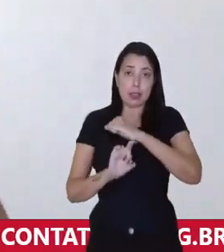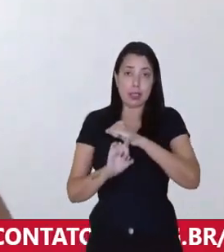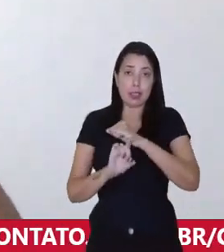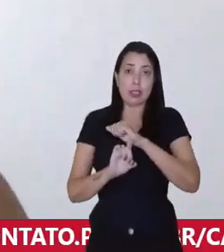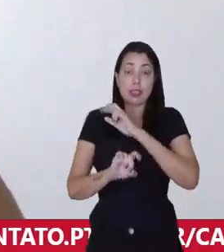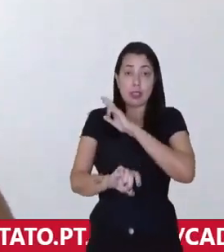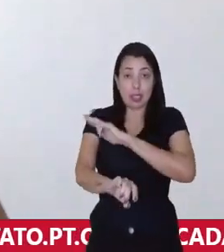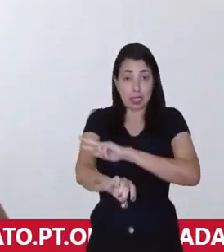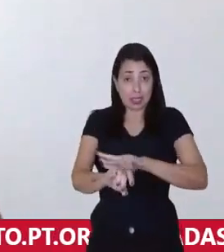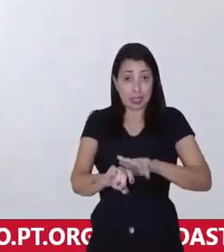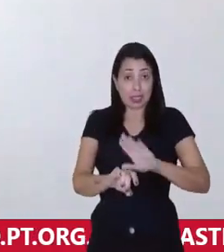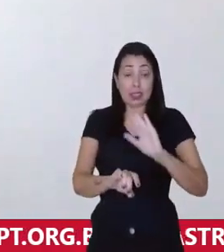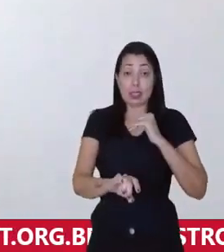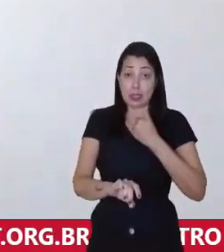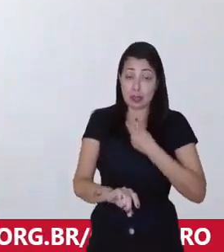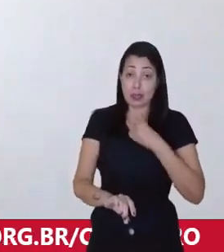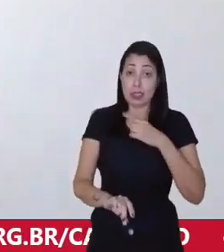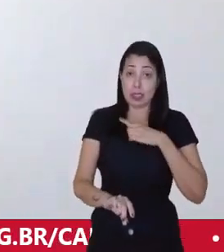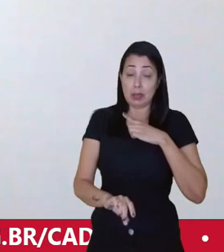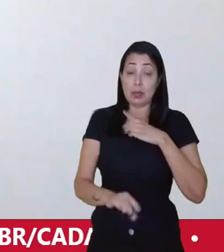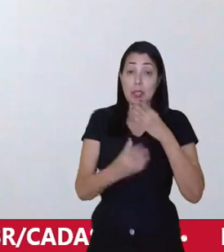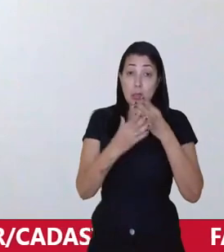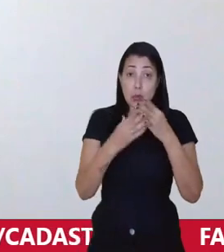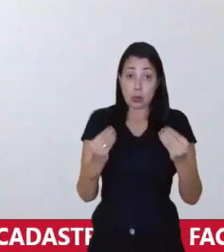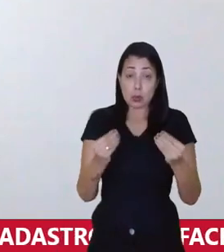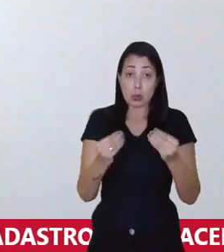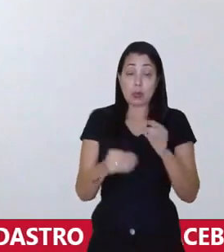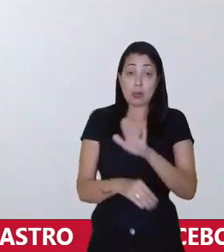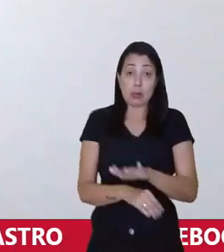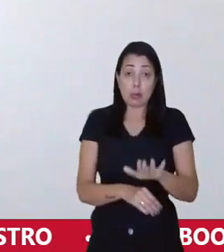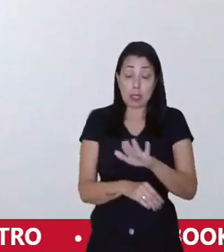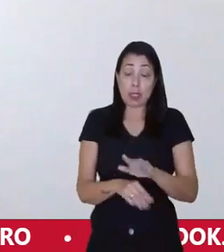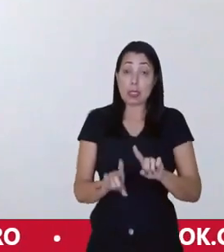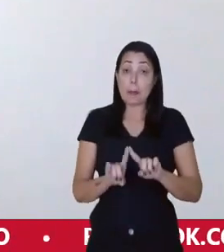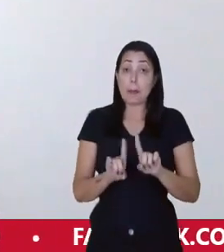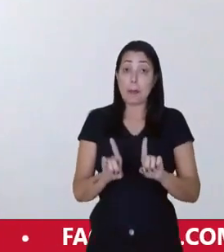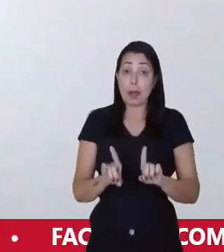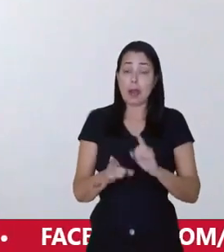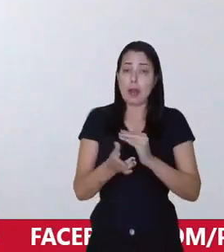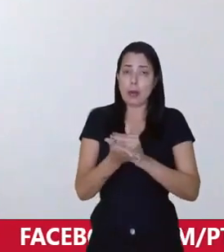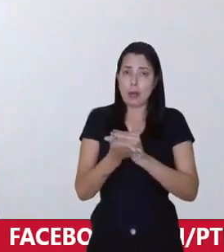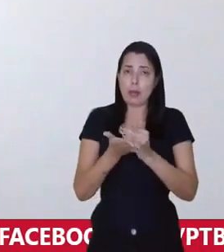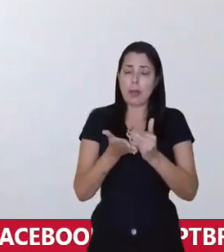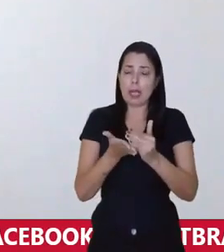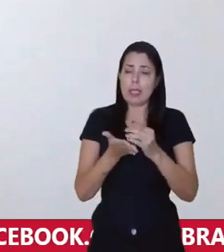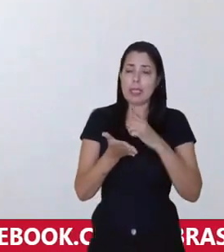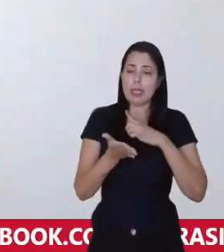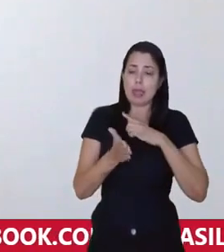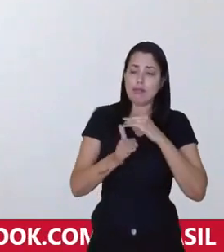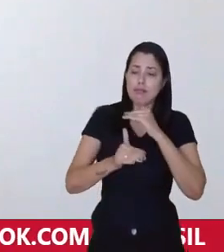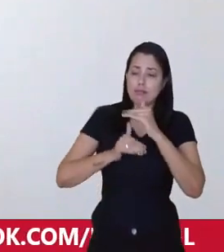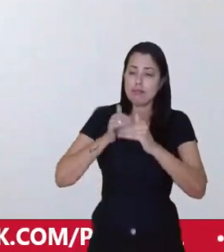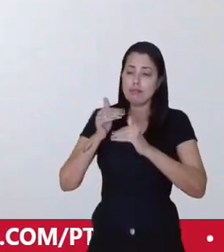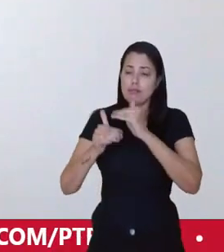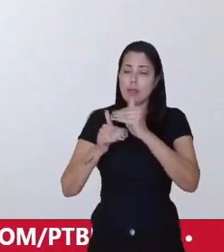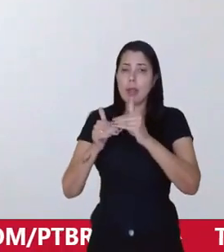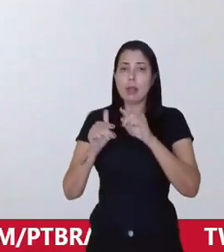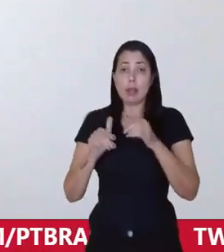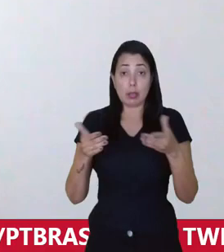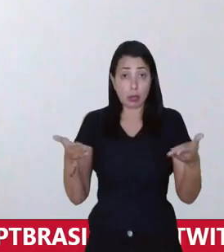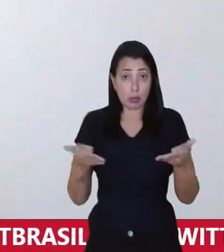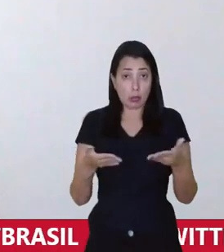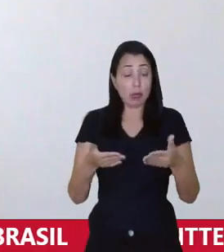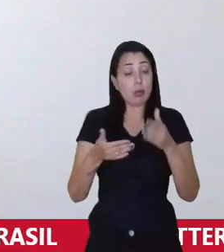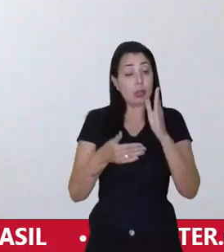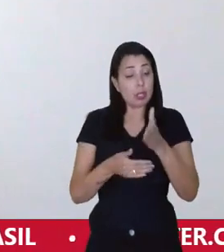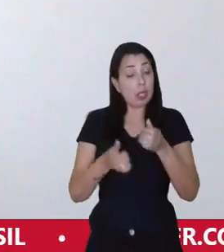extremamente racista, que invisibiliza as crianças, mas que começa a haver uma produção. Hoje nós podemos dizer